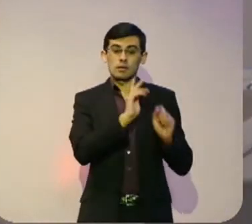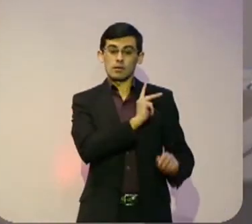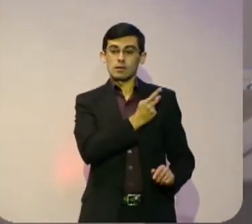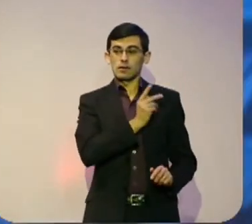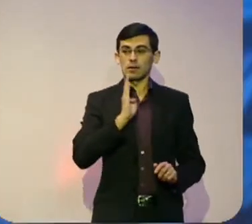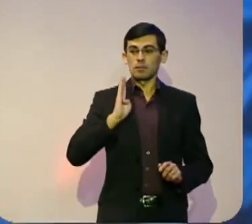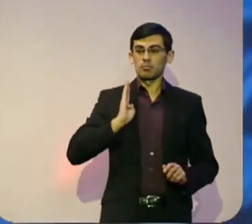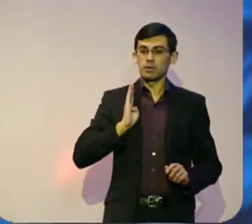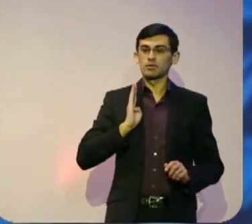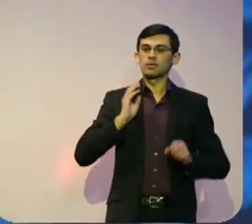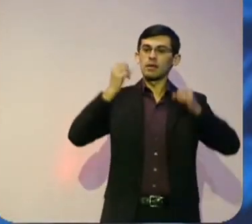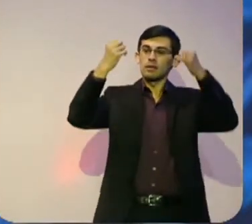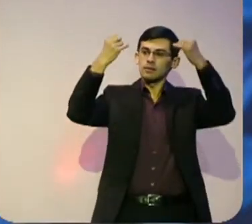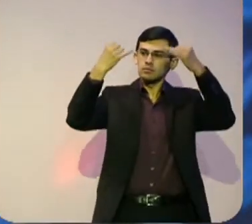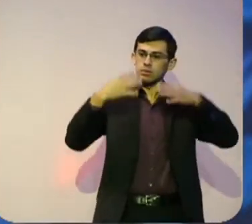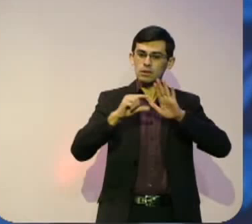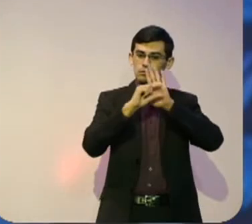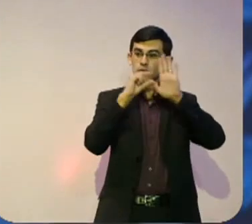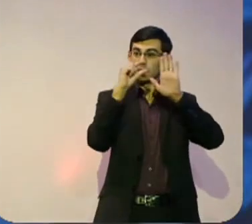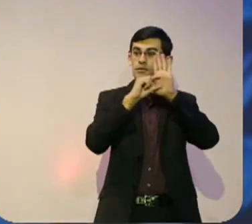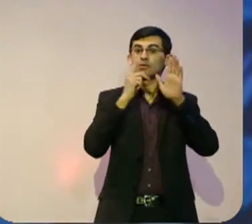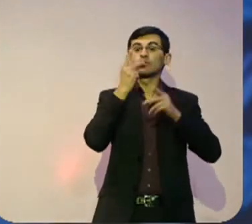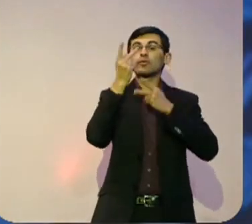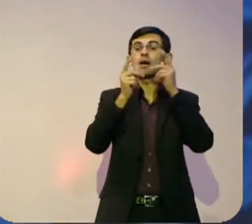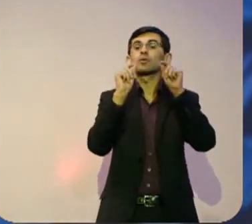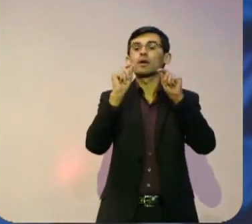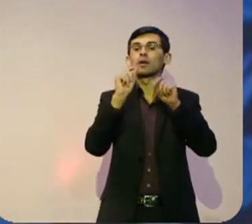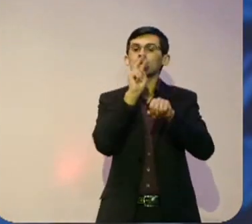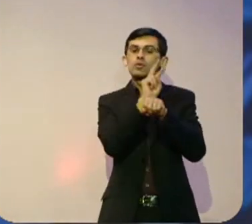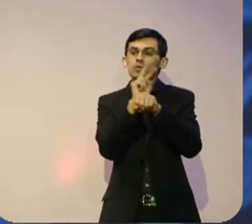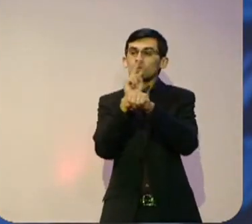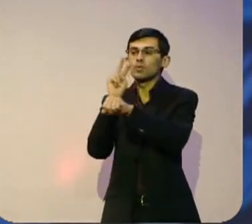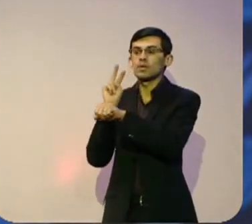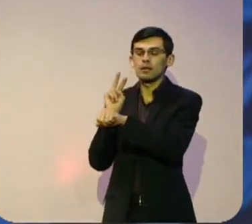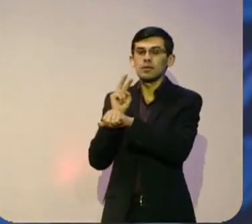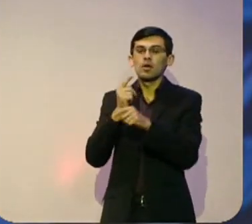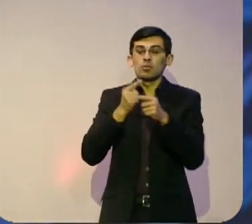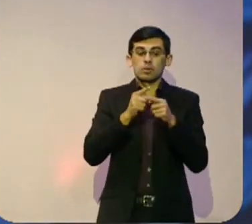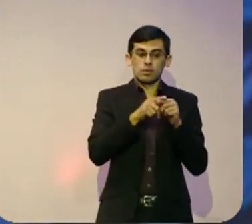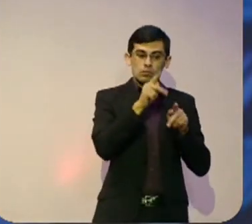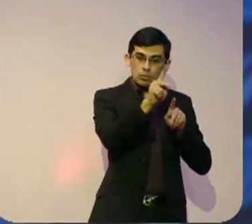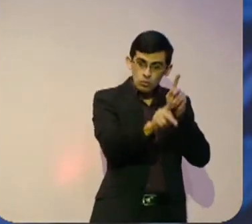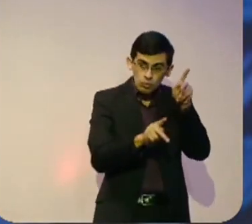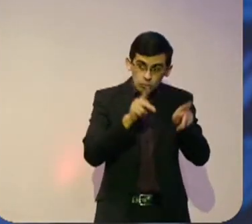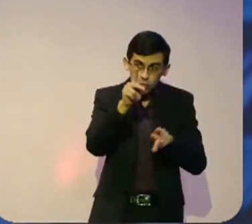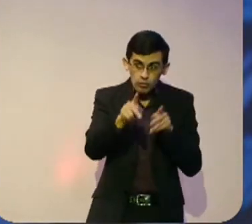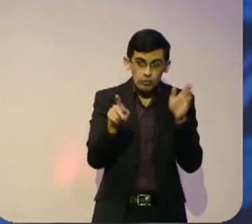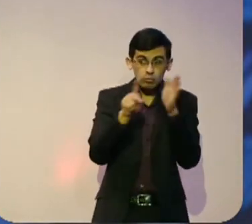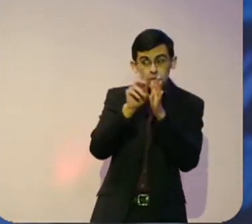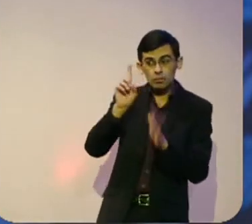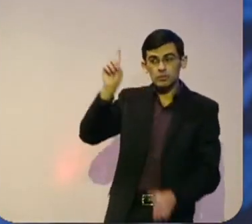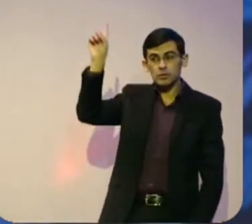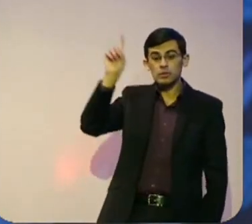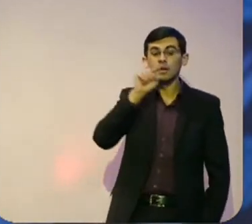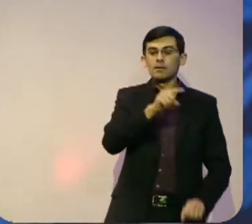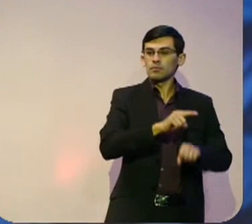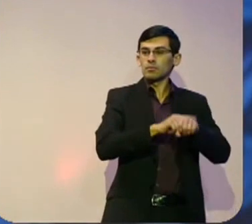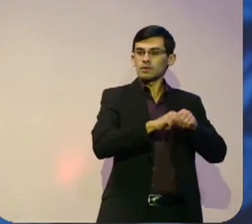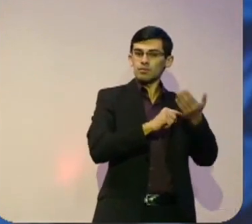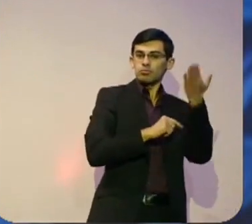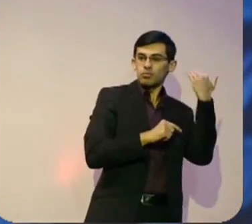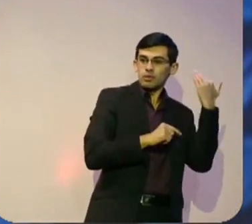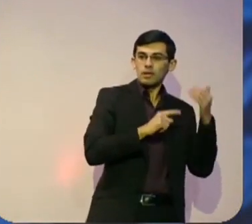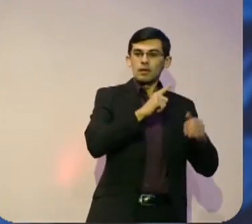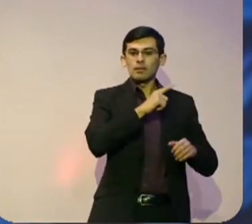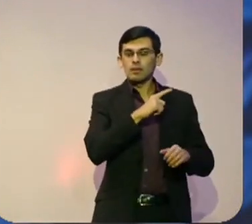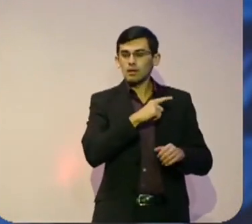Hebreus, nesses versículos, ela fala de cuidados, porque o povo de Deus naquela época estava vivendo um tempo